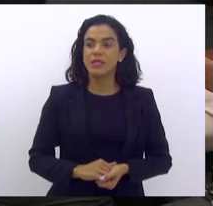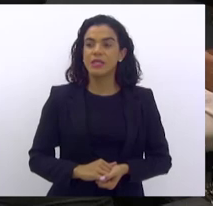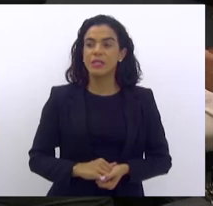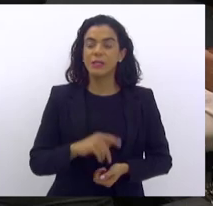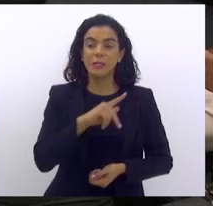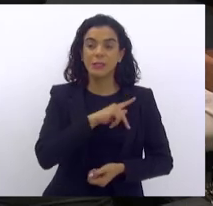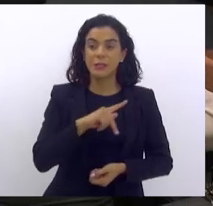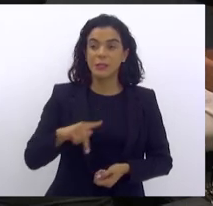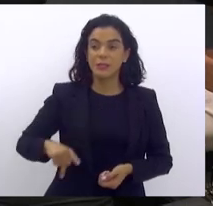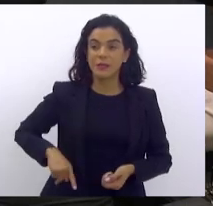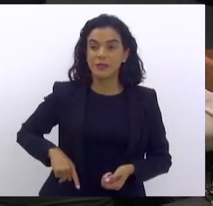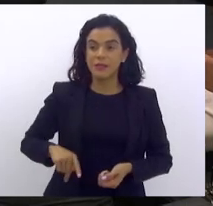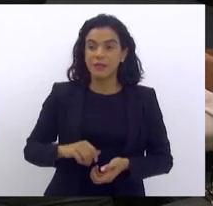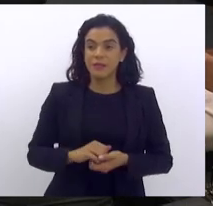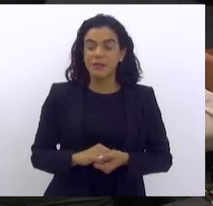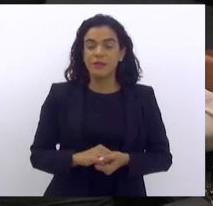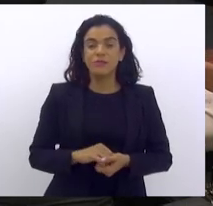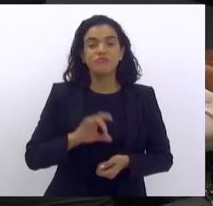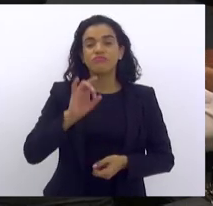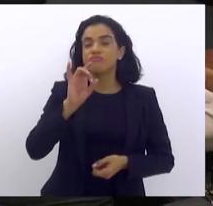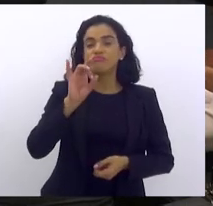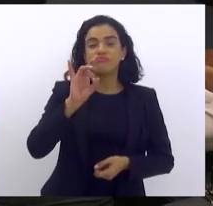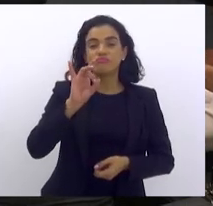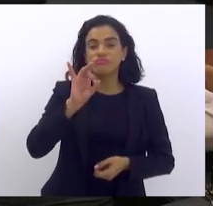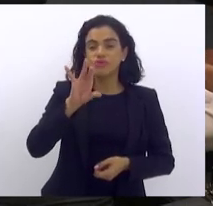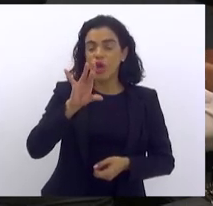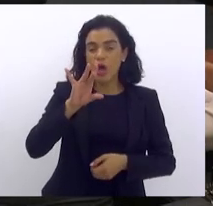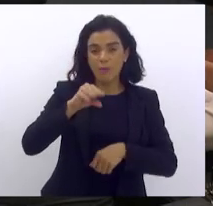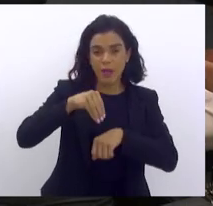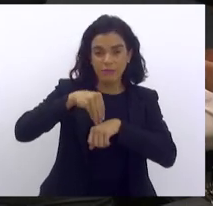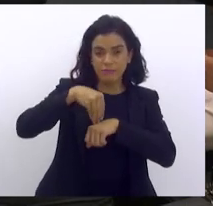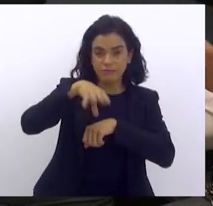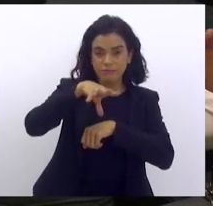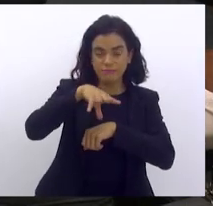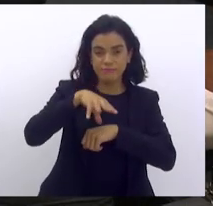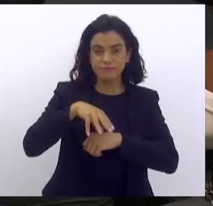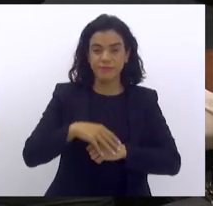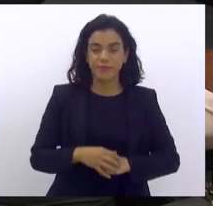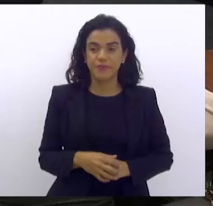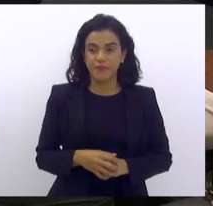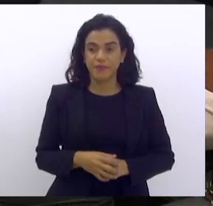presidente, apenas para fazer uma comunicação... Vai.